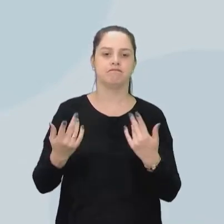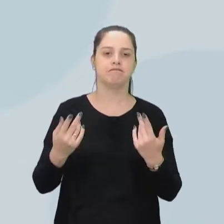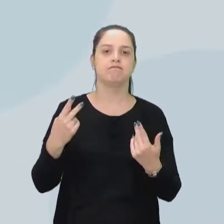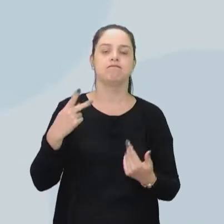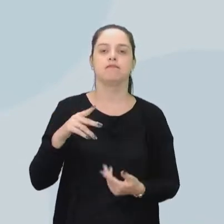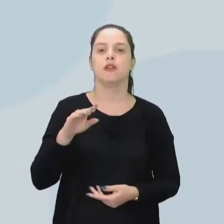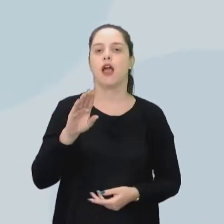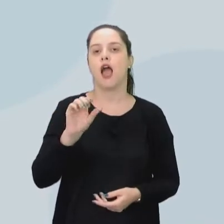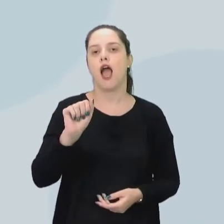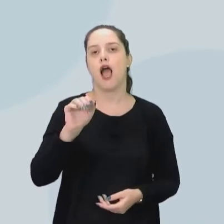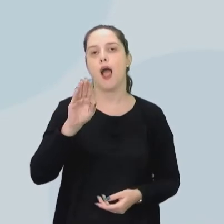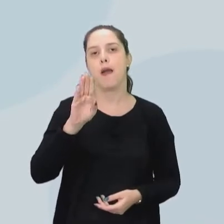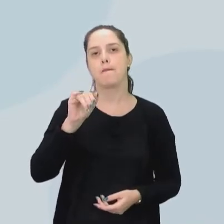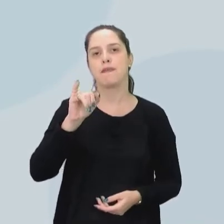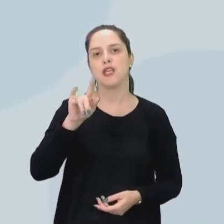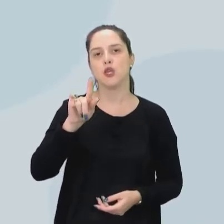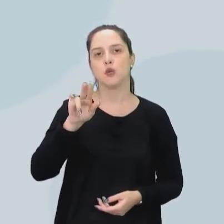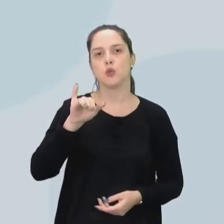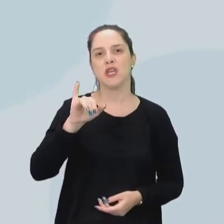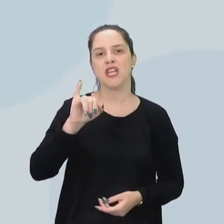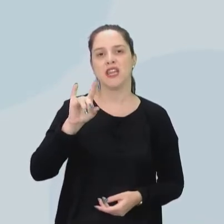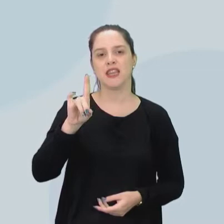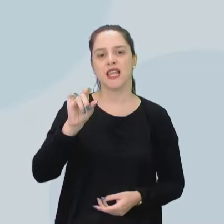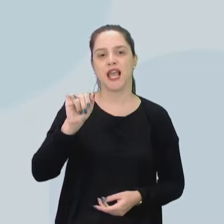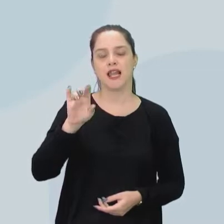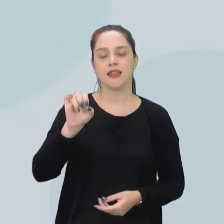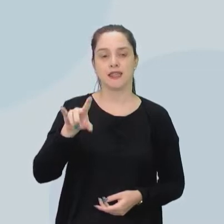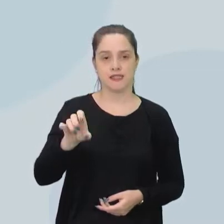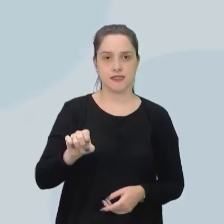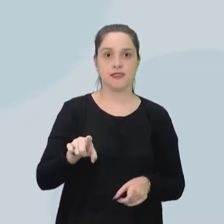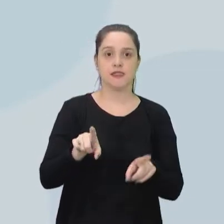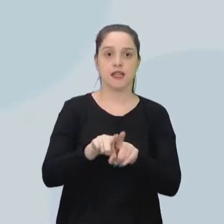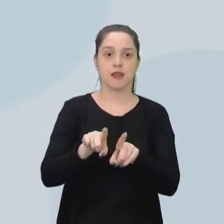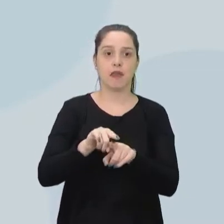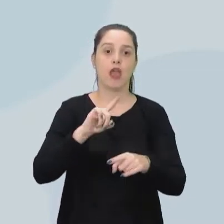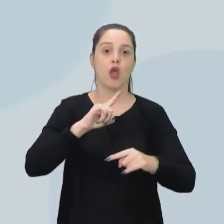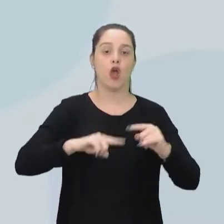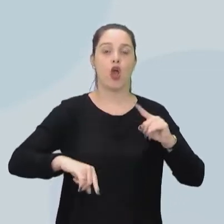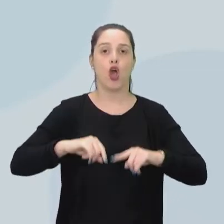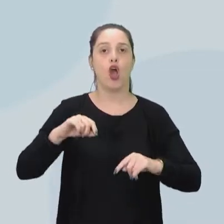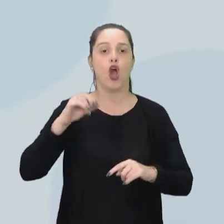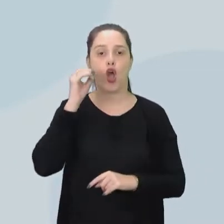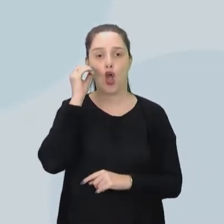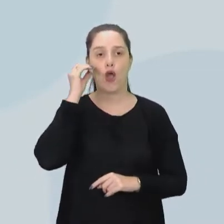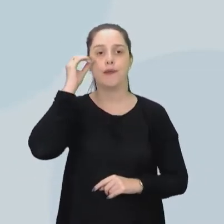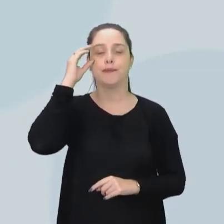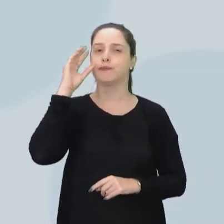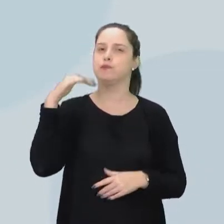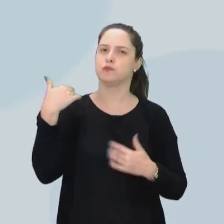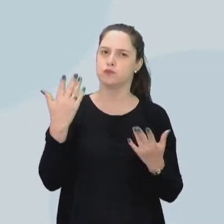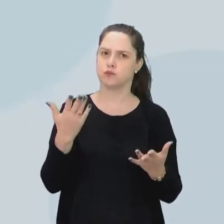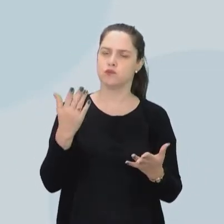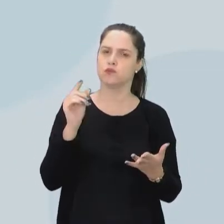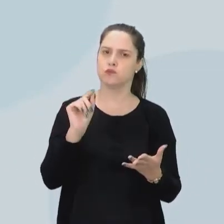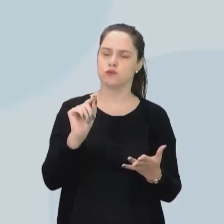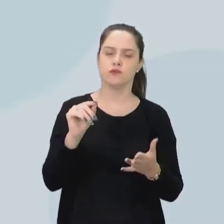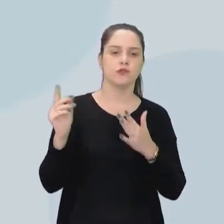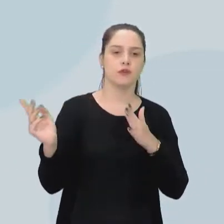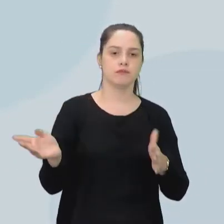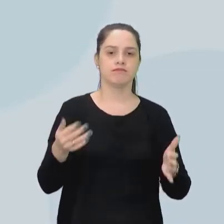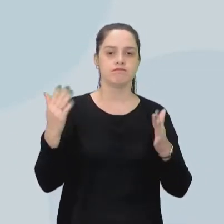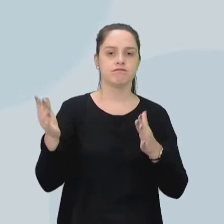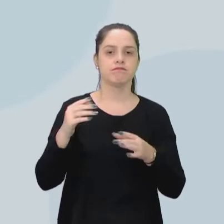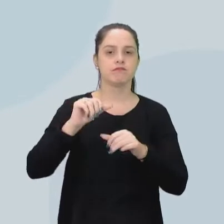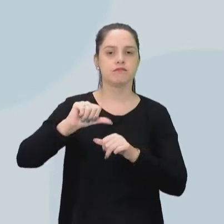suas ambiguidades. E nós temos também os nossos objetos de conhecimento, que são os processos